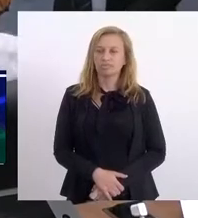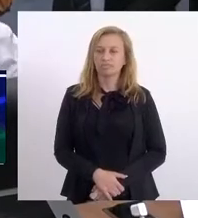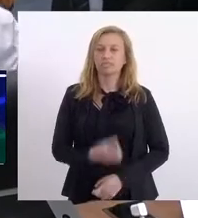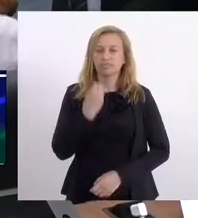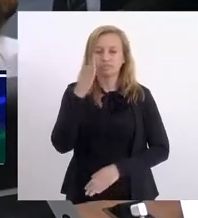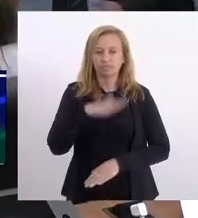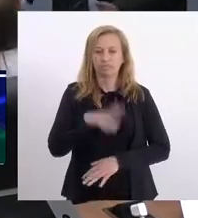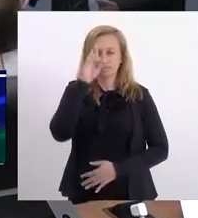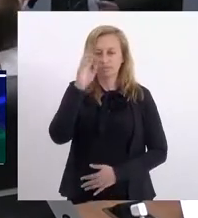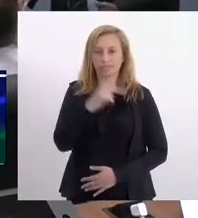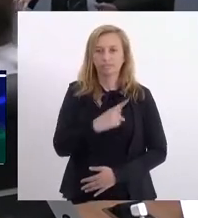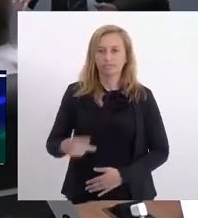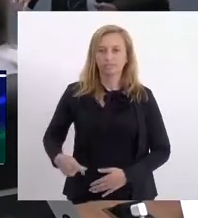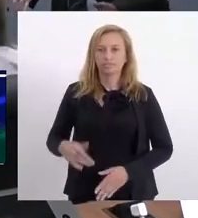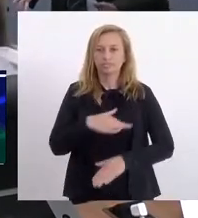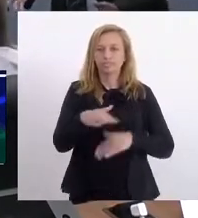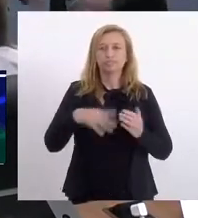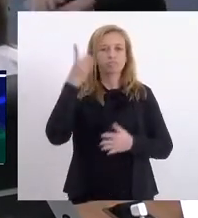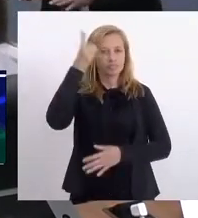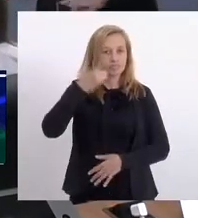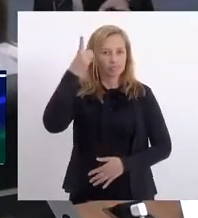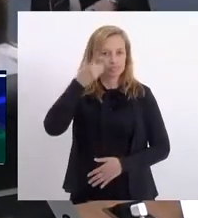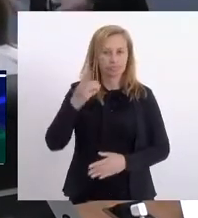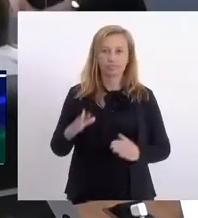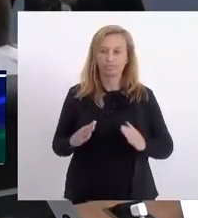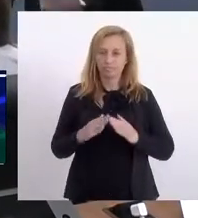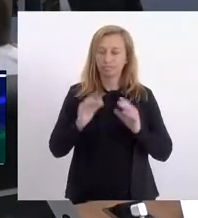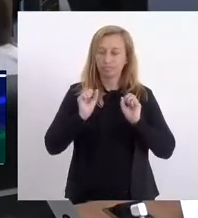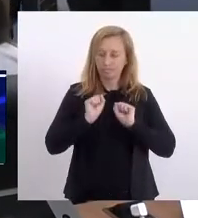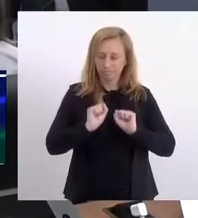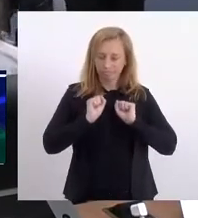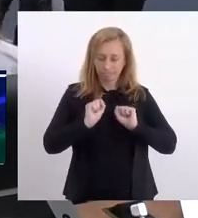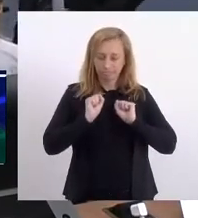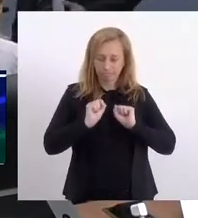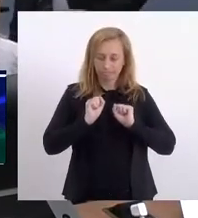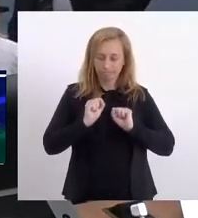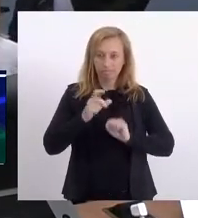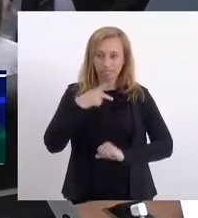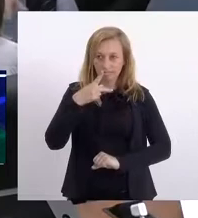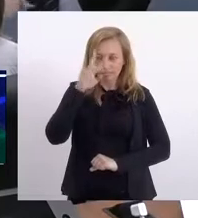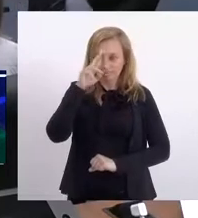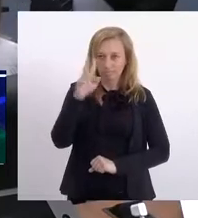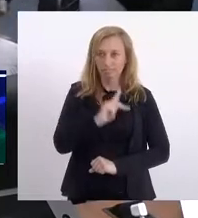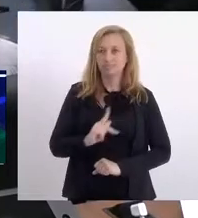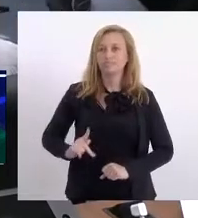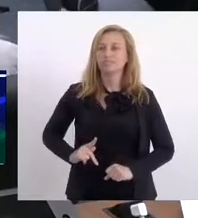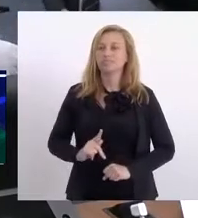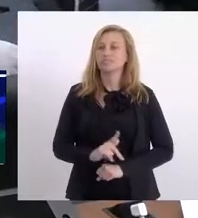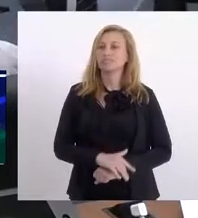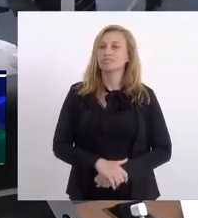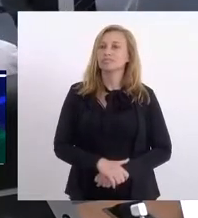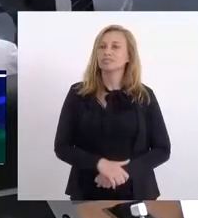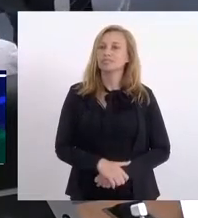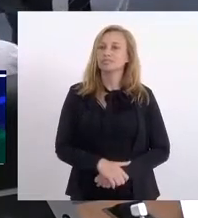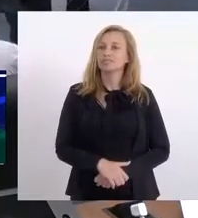Boa tarde, senhor presidente, senhoras e senhores deputados e deputadas. Posso emitir o parecer, senhor presidente?